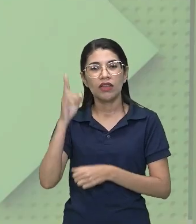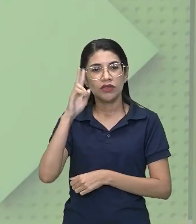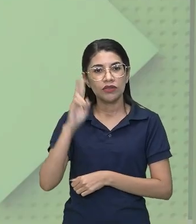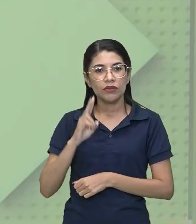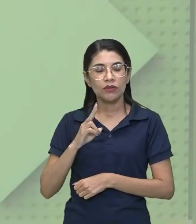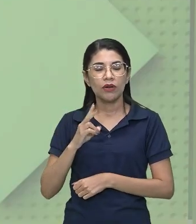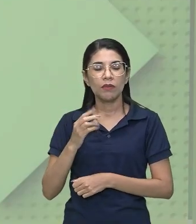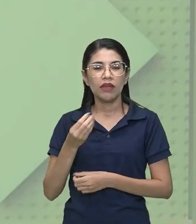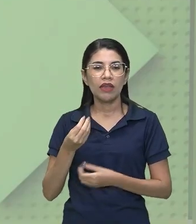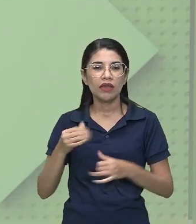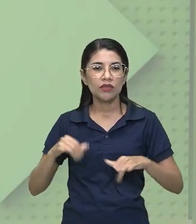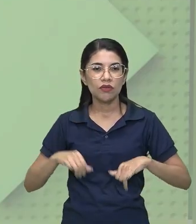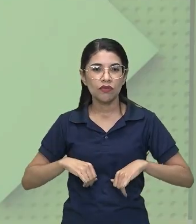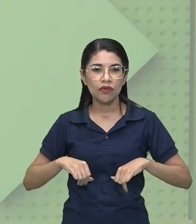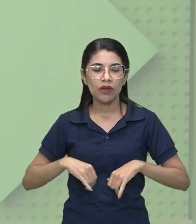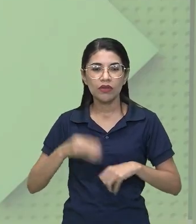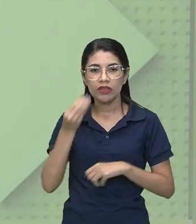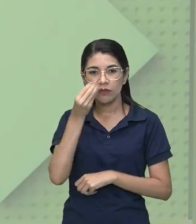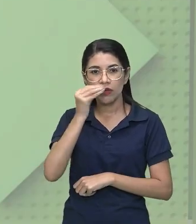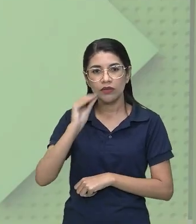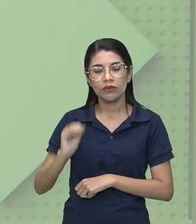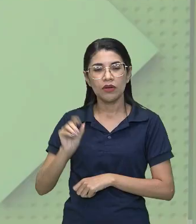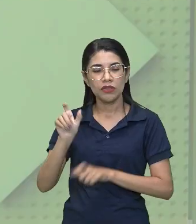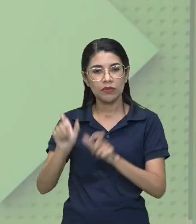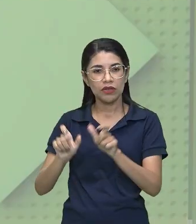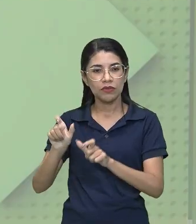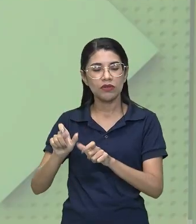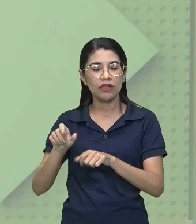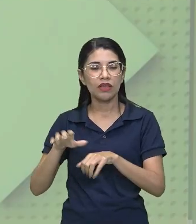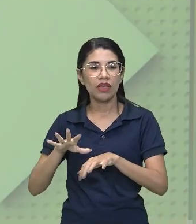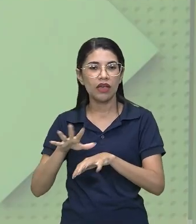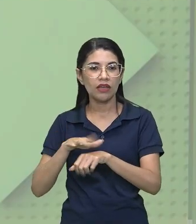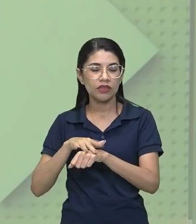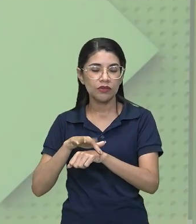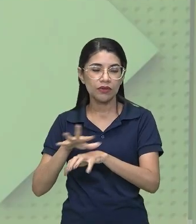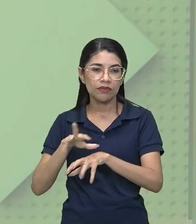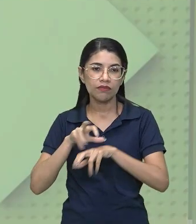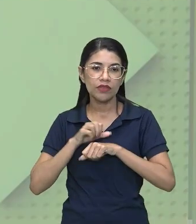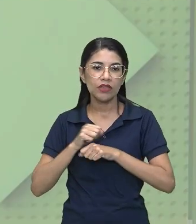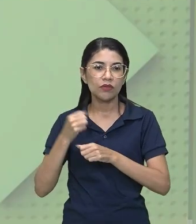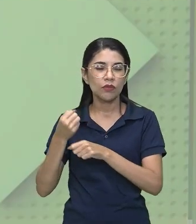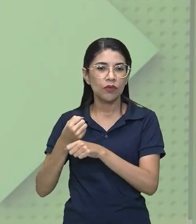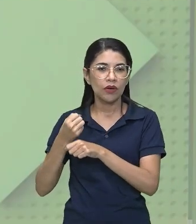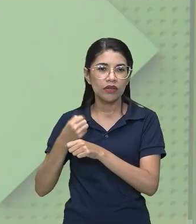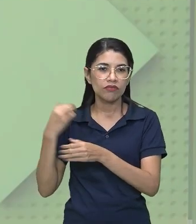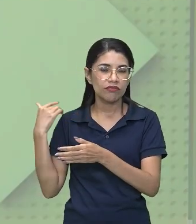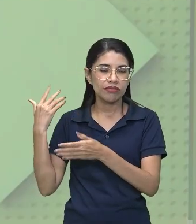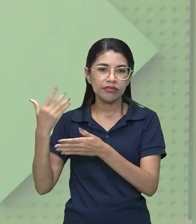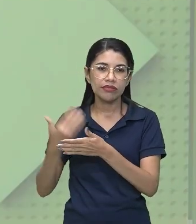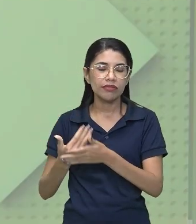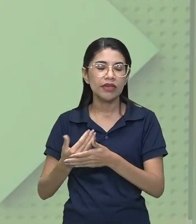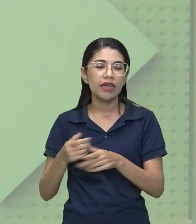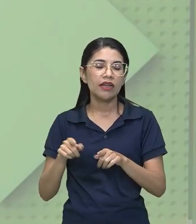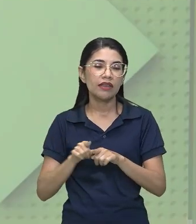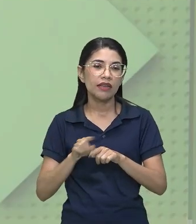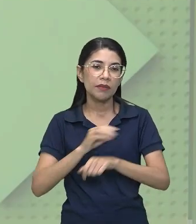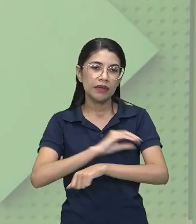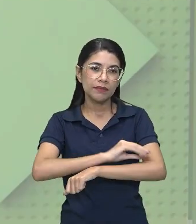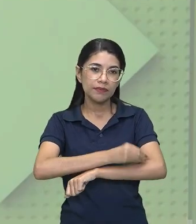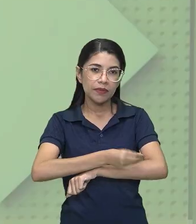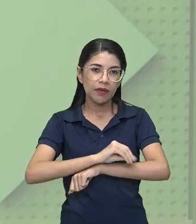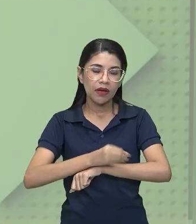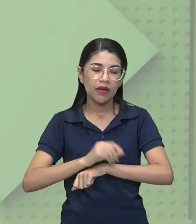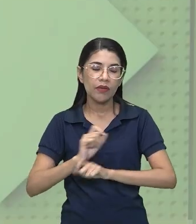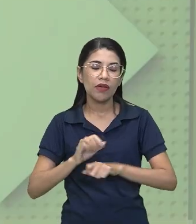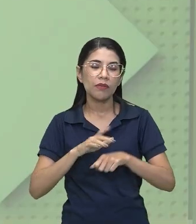muito mal as pessoas doentes por hanseníase ao longo de muitos anos, né? E a hanseníase nada mais é do que